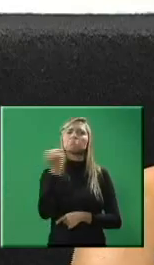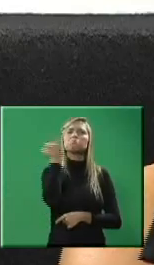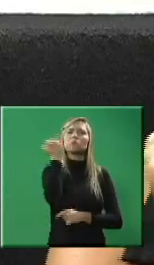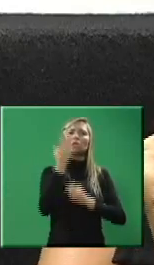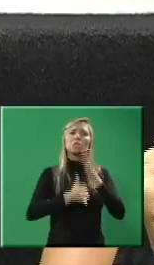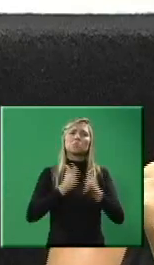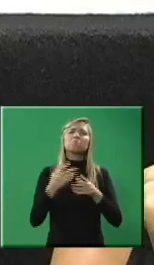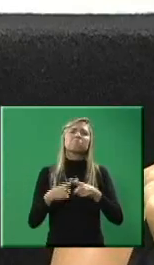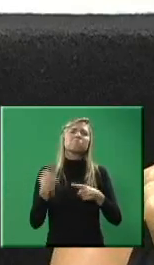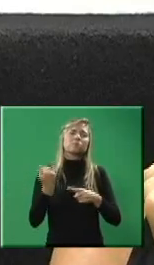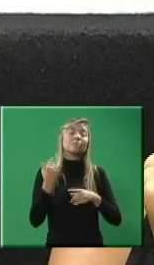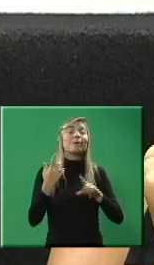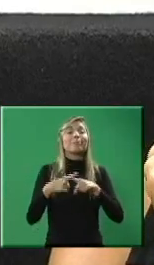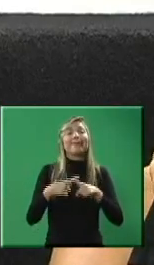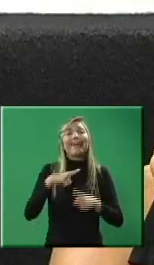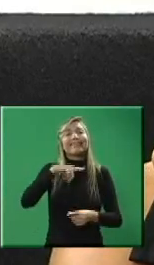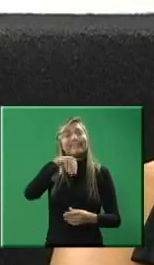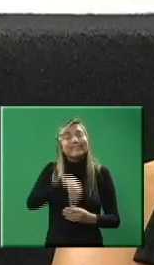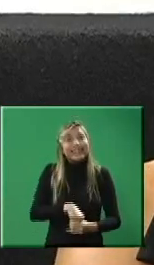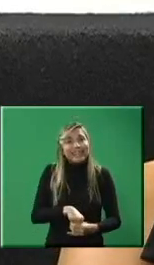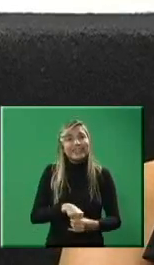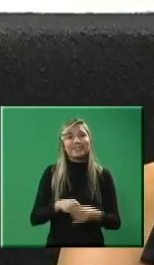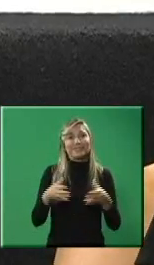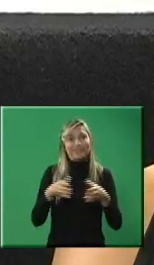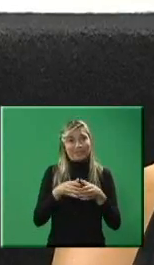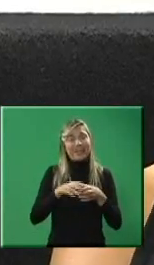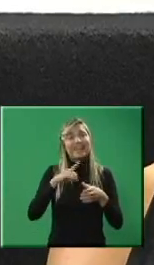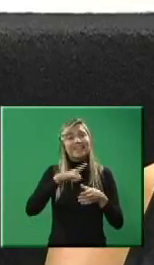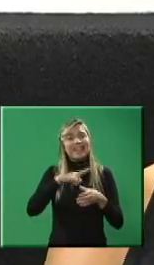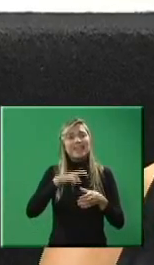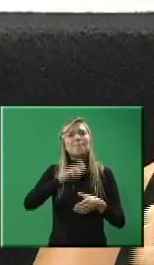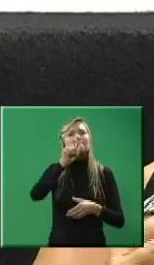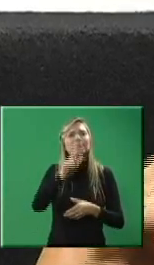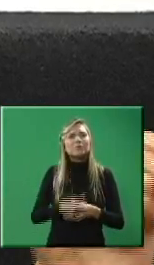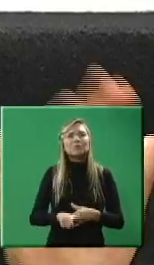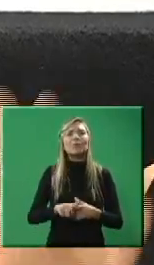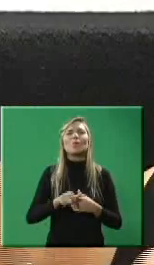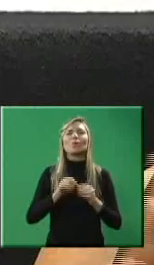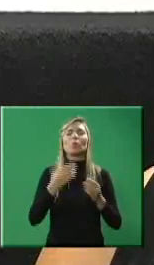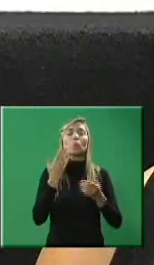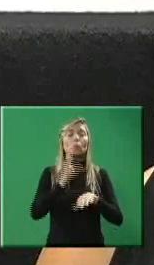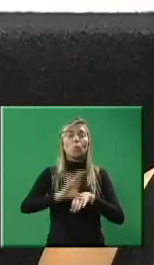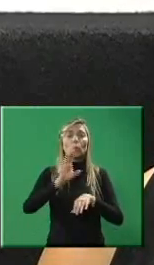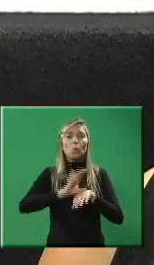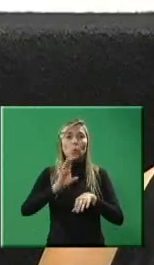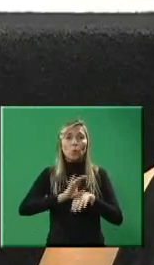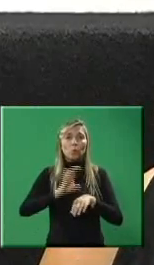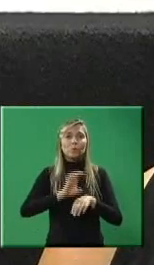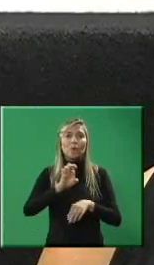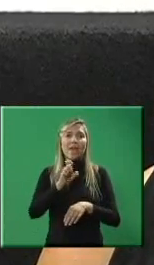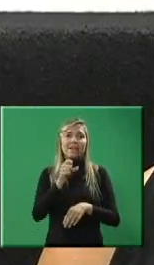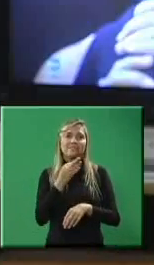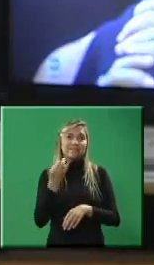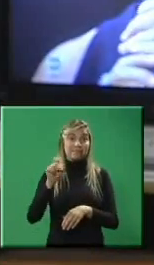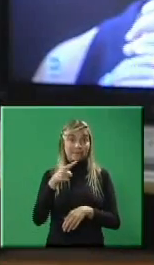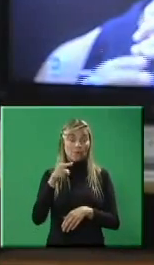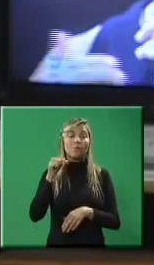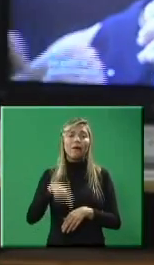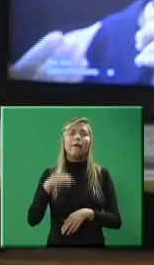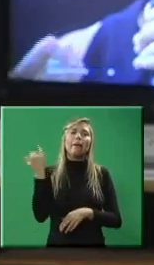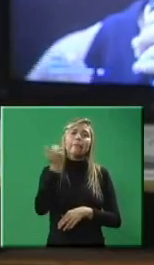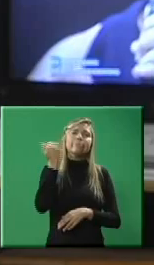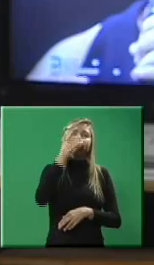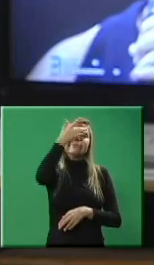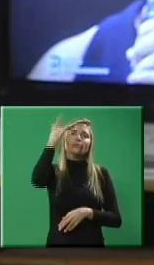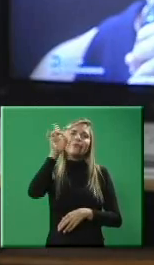Nós temos dentro da FUNED vários cursos de extensão que formam profissionais para trabalhar com a pessoa com deficiência. E